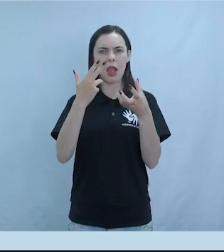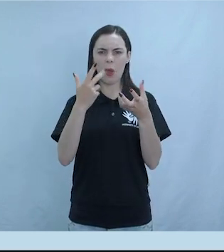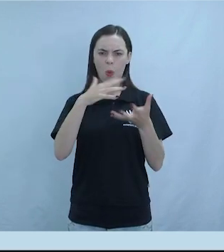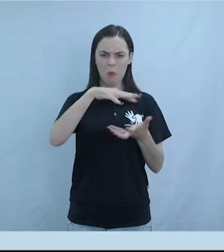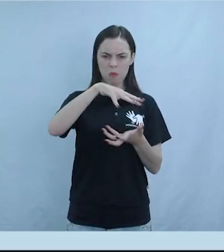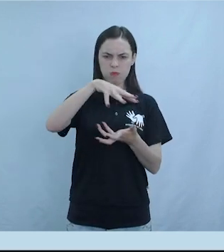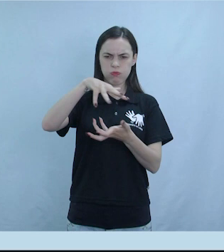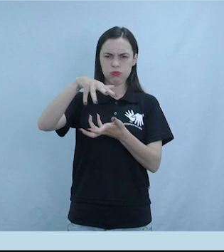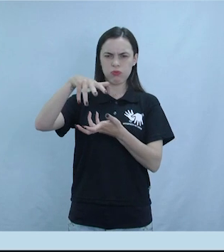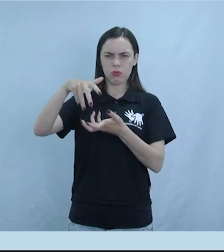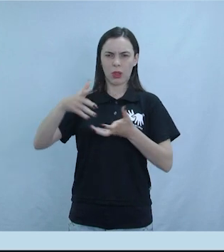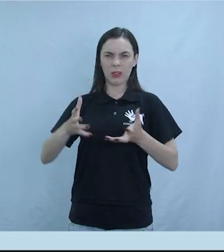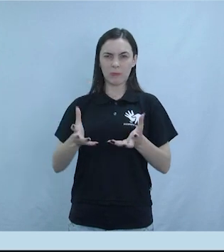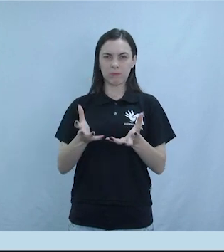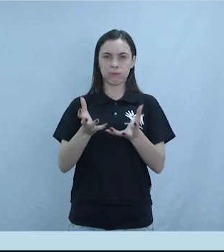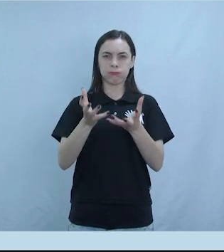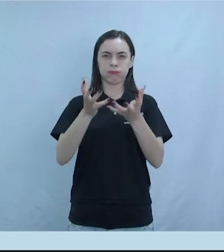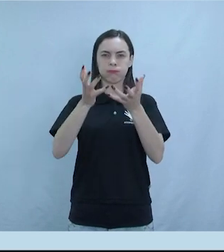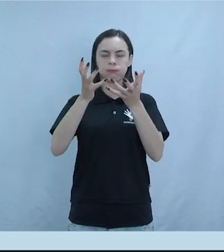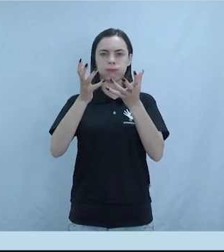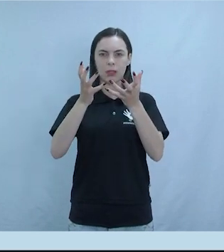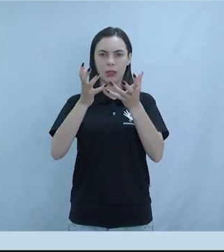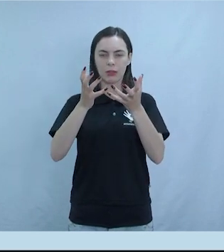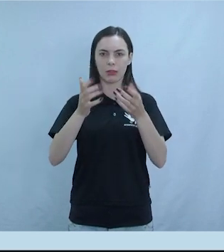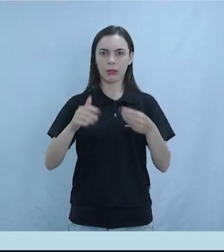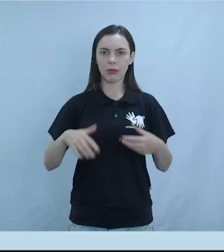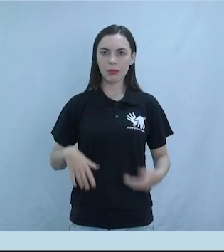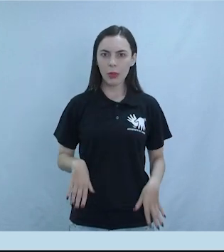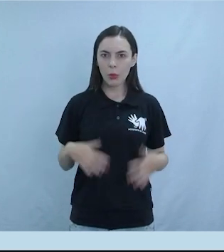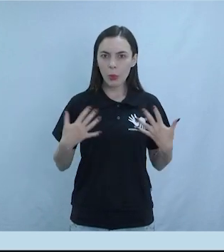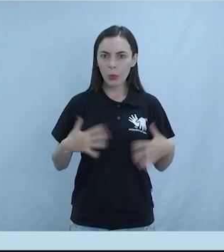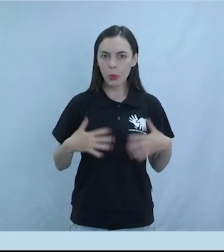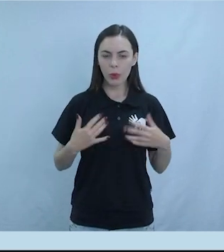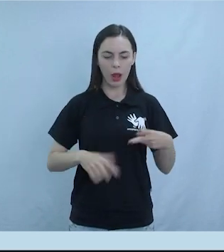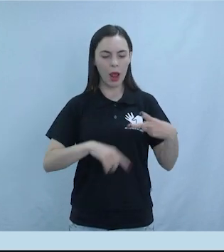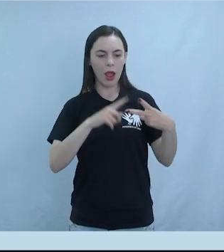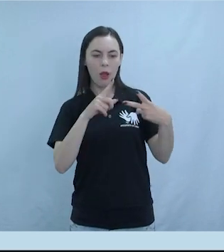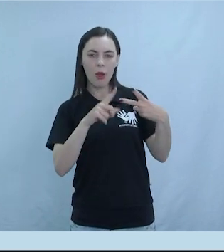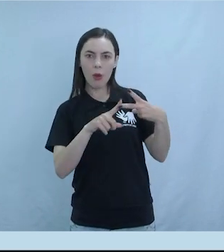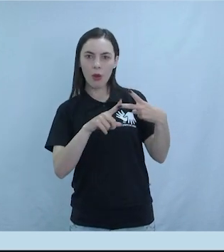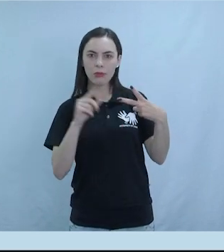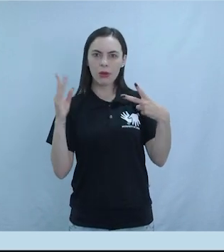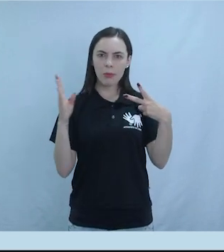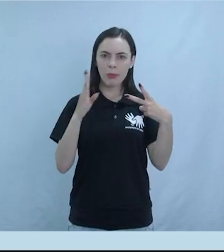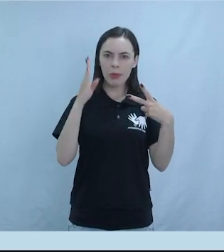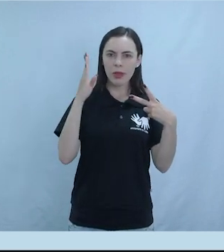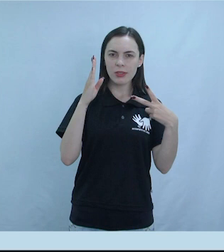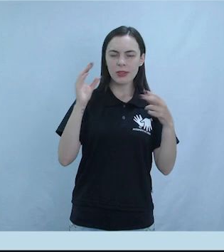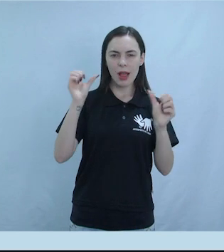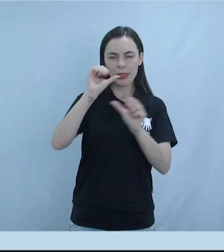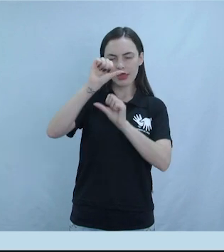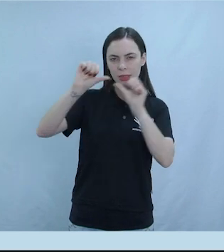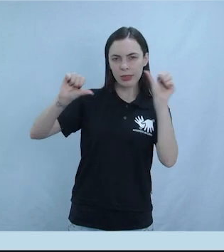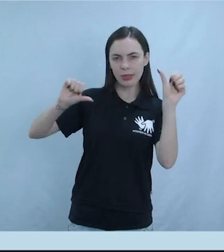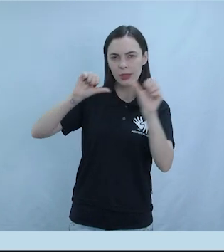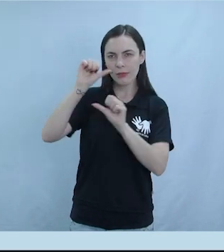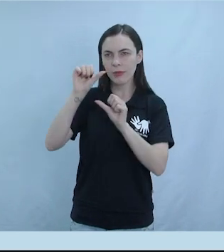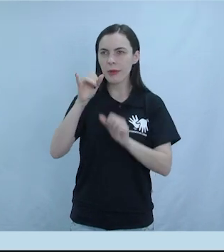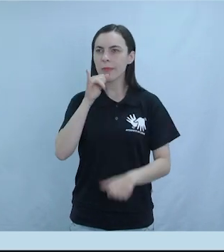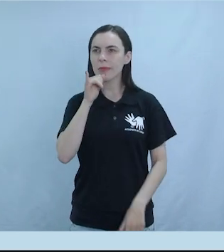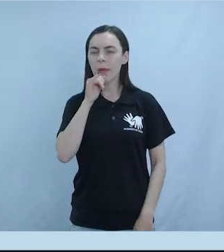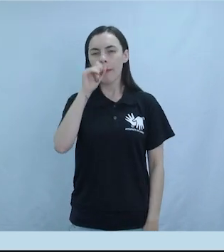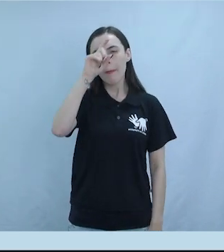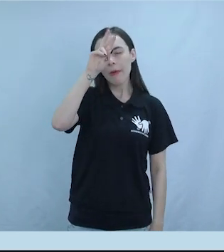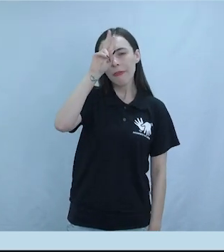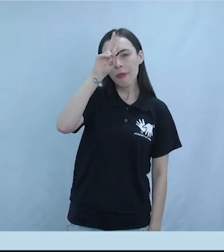mundo. Será? O Bogatyr Volk podia se transformar num búfalo branco ou